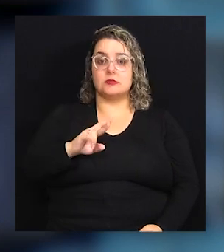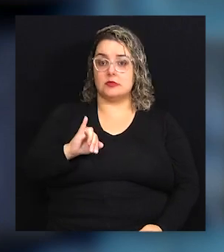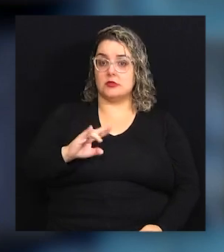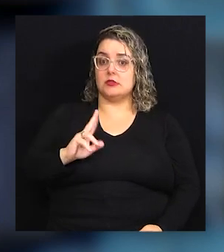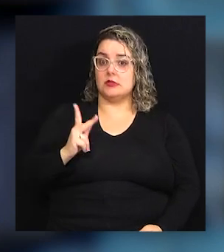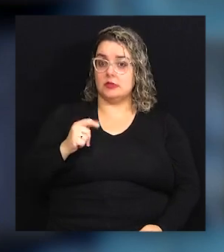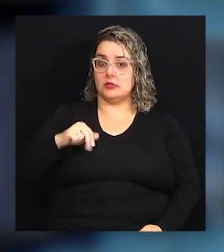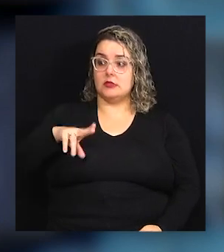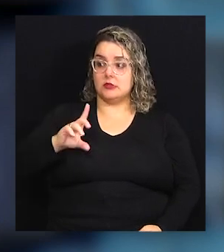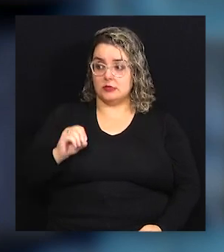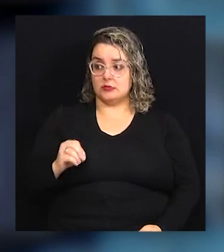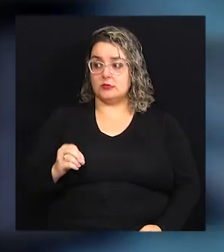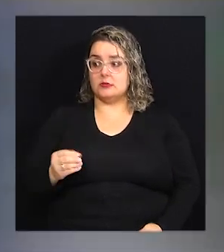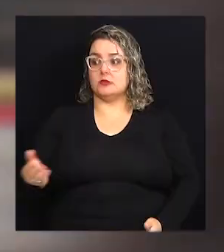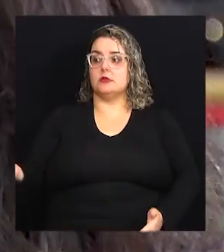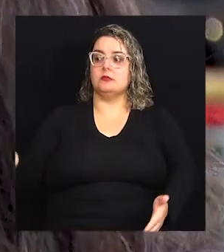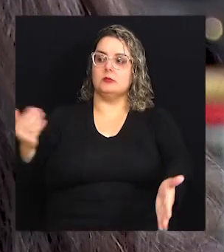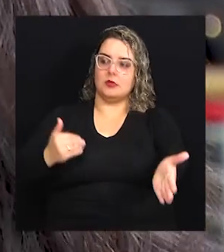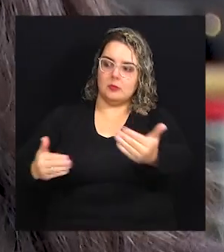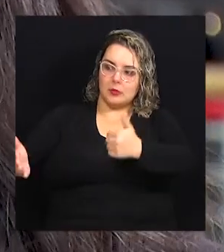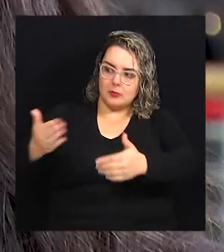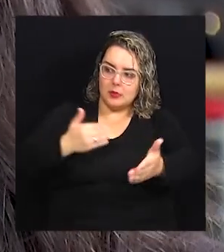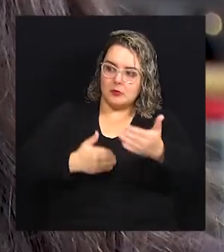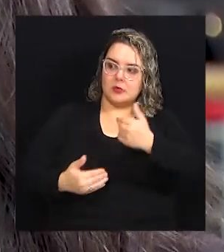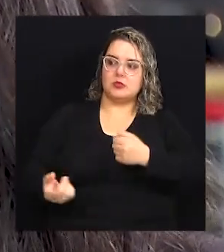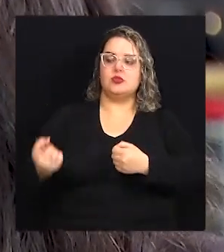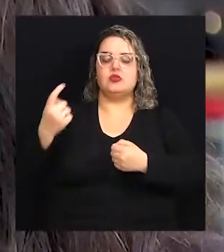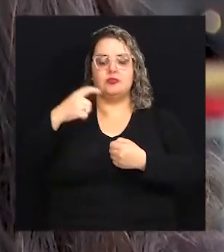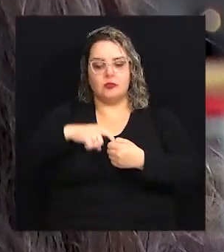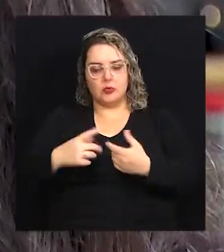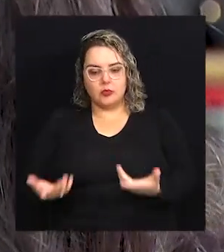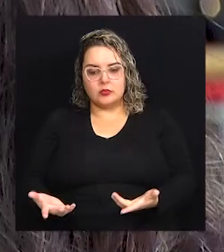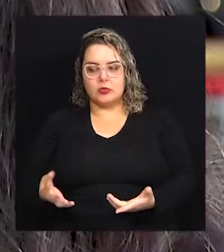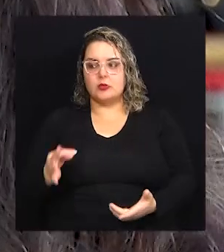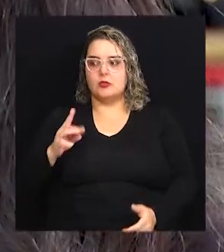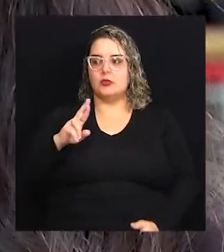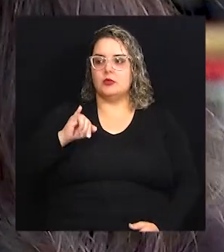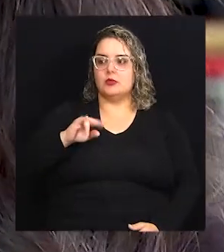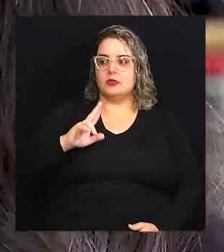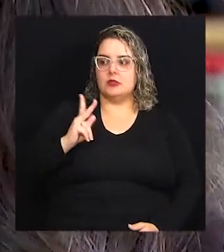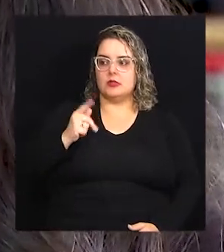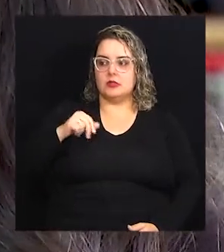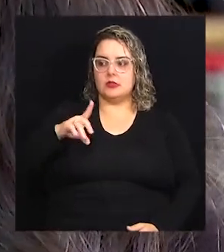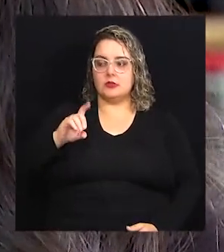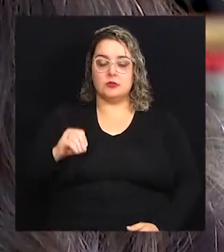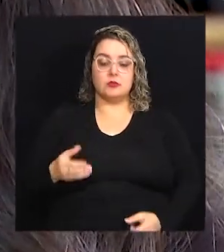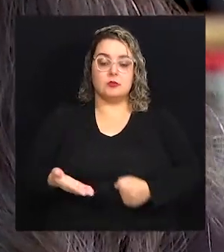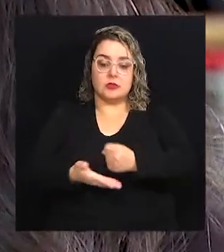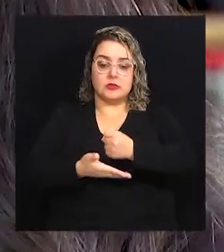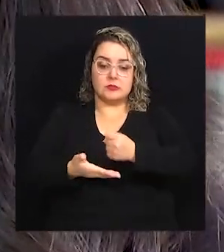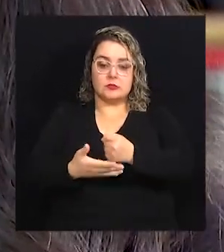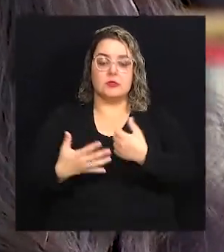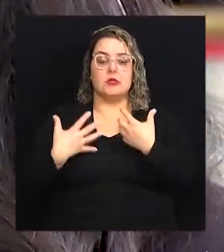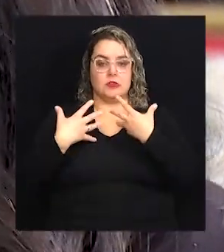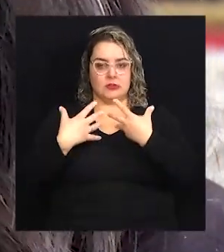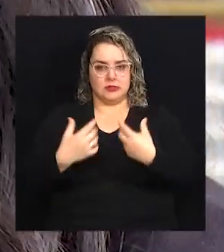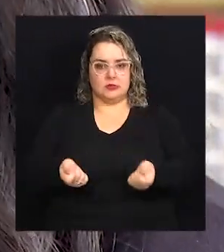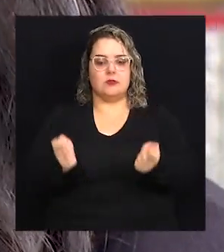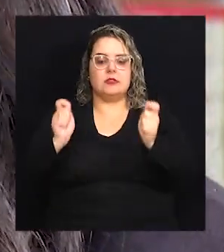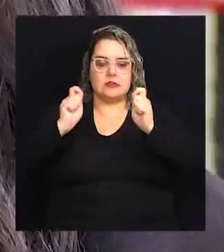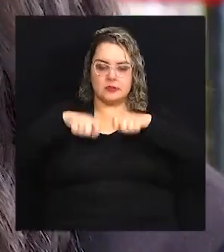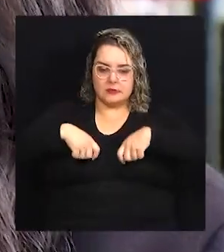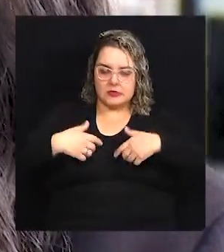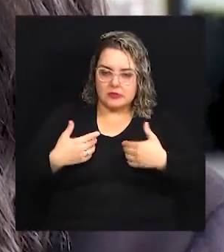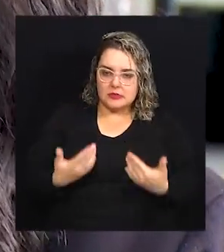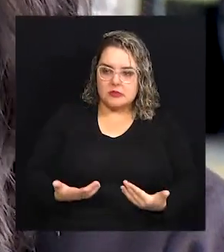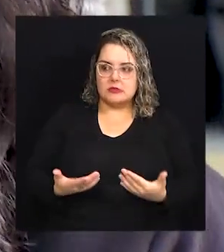Trilhando, que nós traríamos eles de volta. O Trilhando, ele funciona basicamente assim. Eles